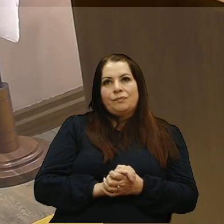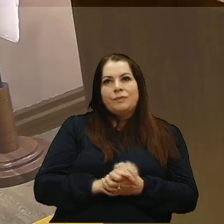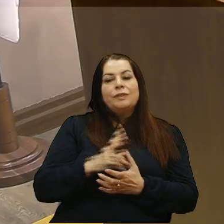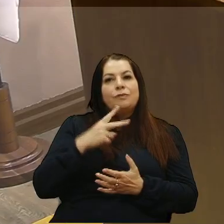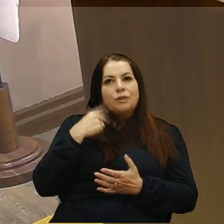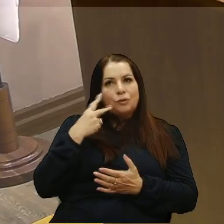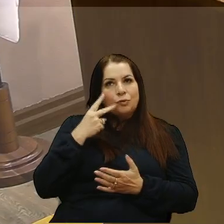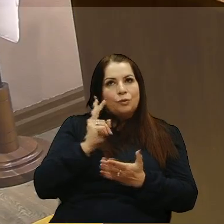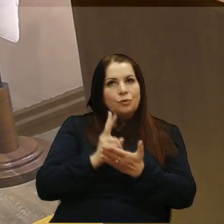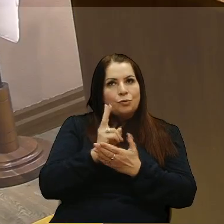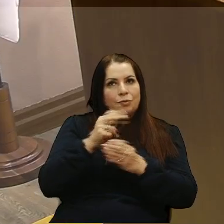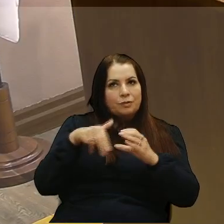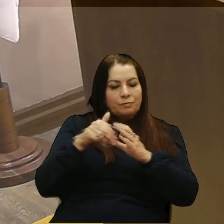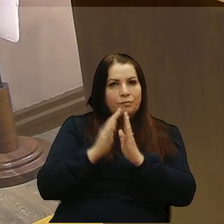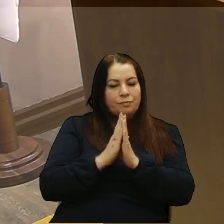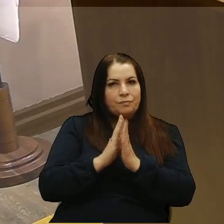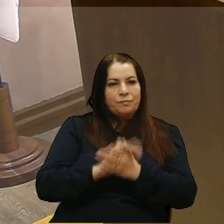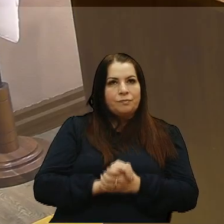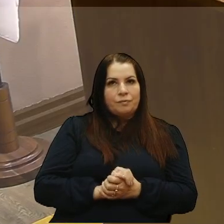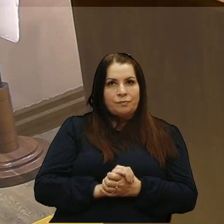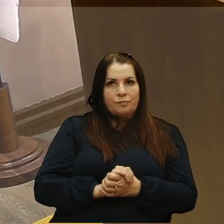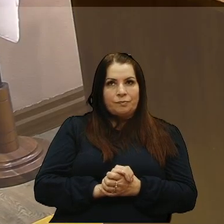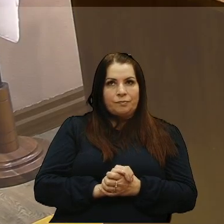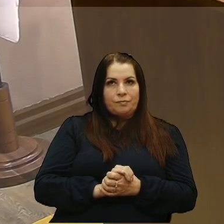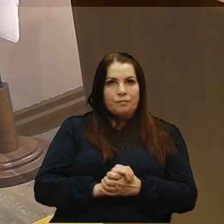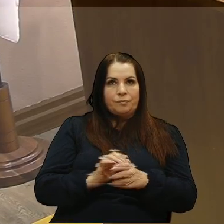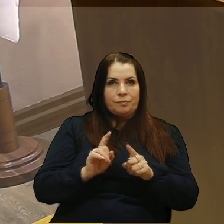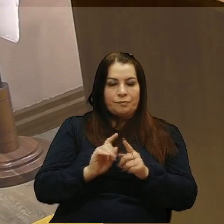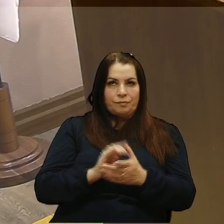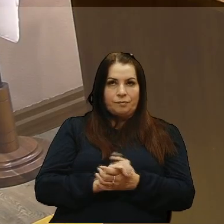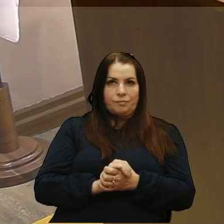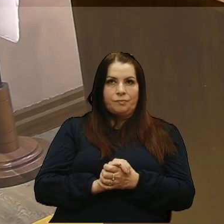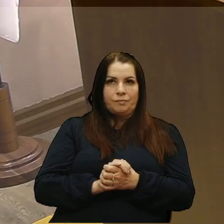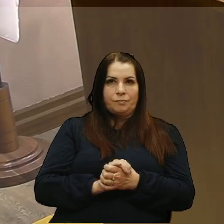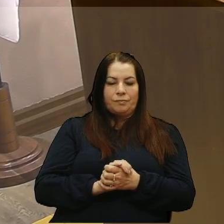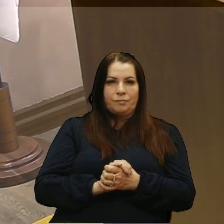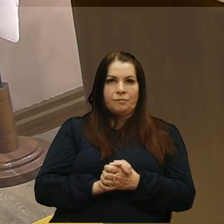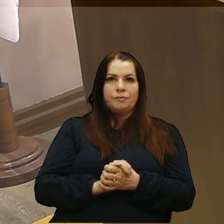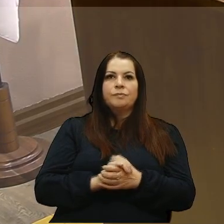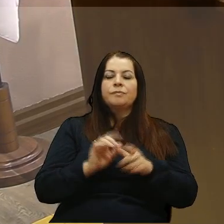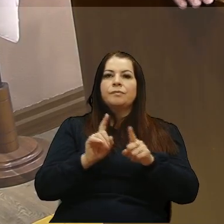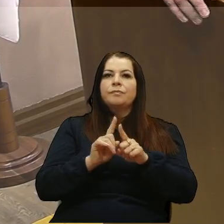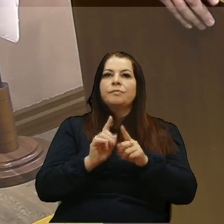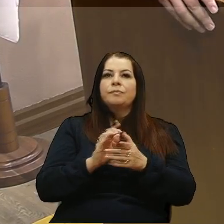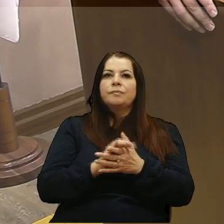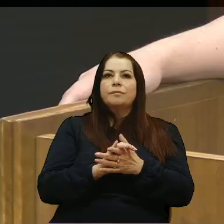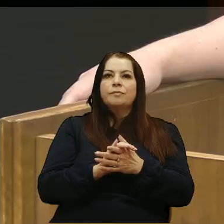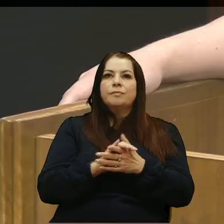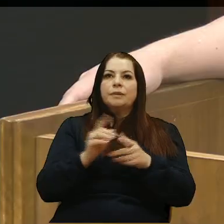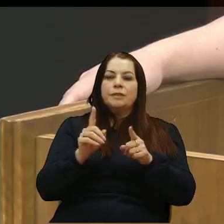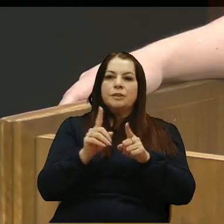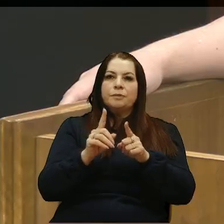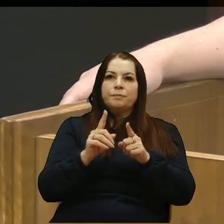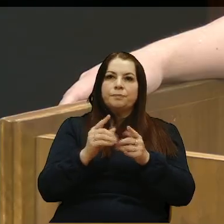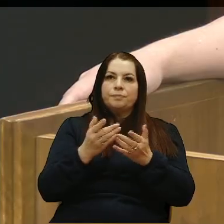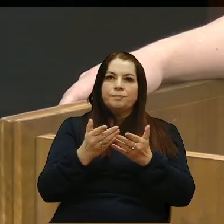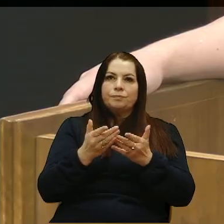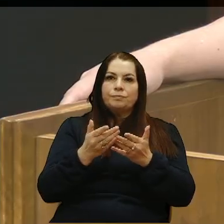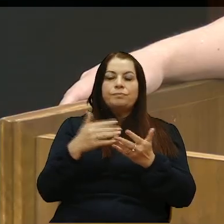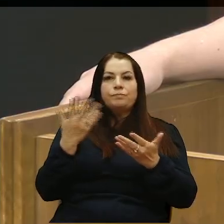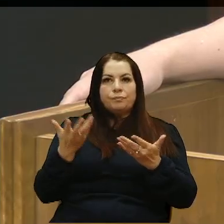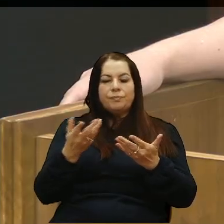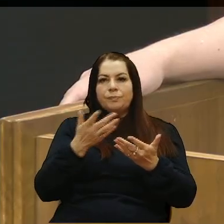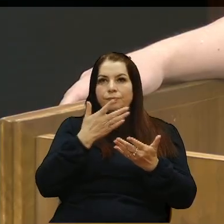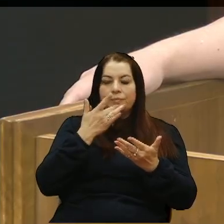Vereador, segue da tribuna, por favor. Colegas, peço a colaboração de todos e de todas. Obrigada. Então é